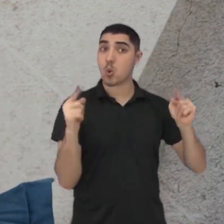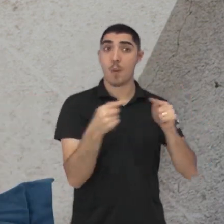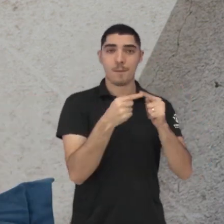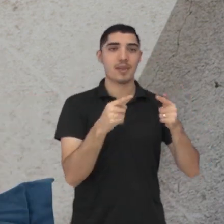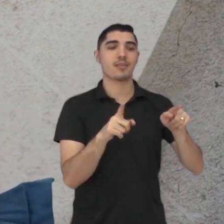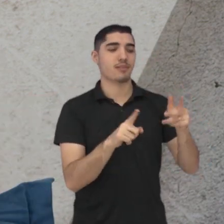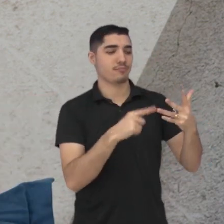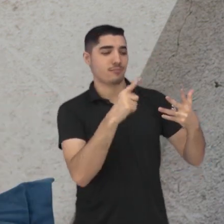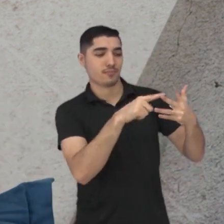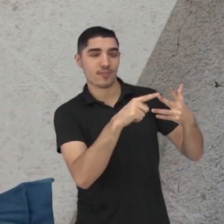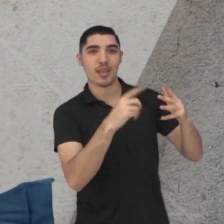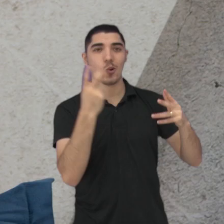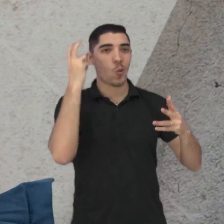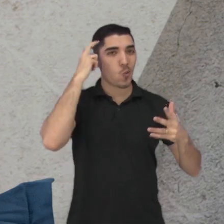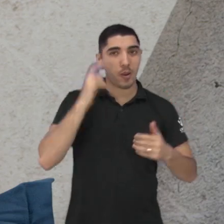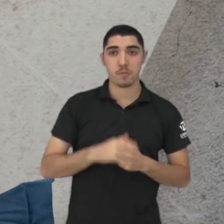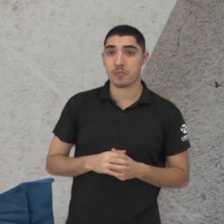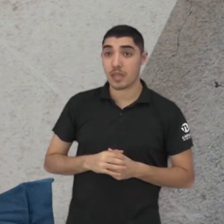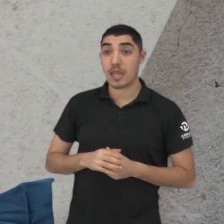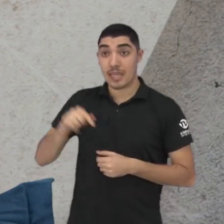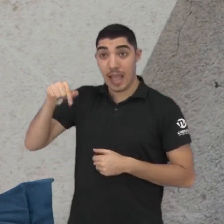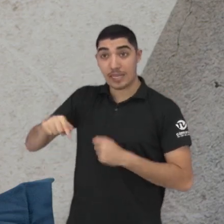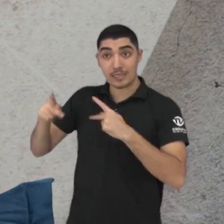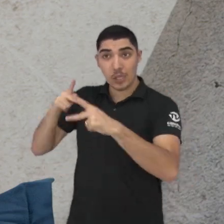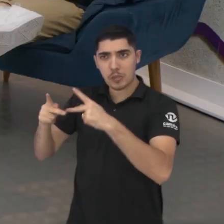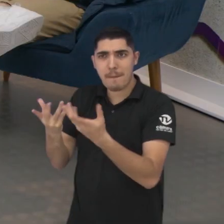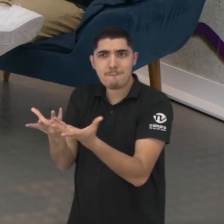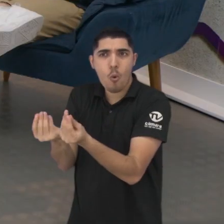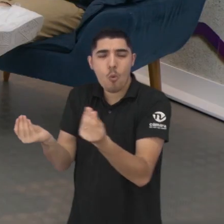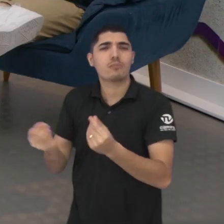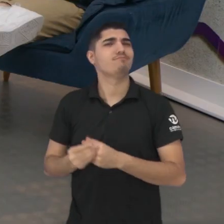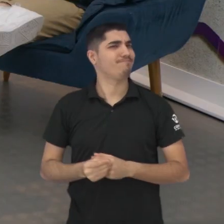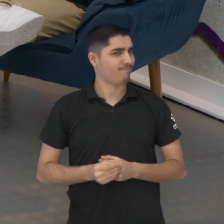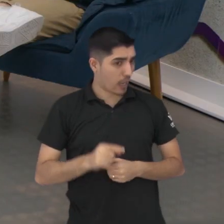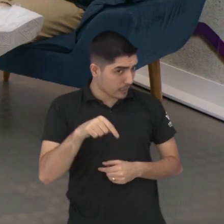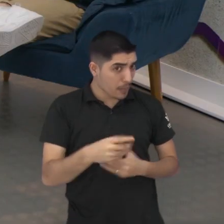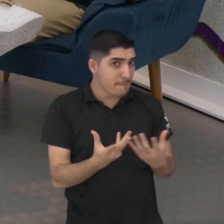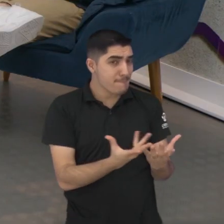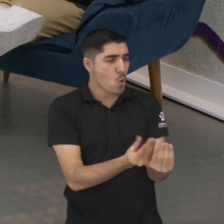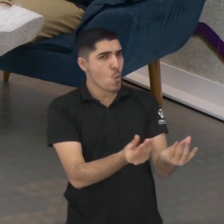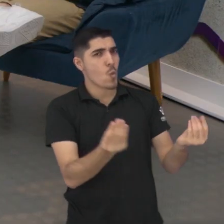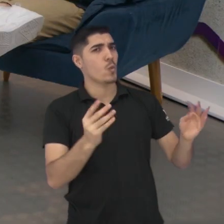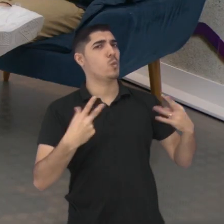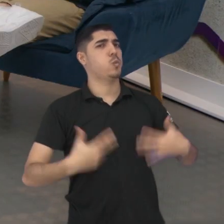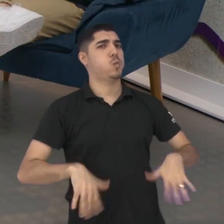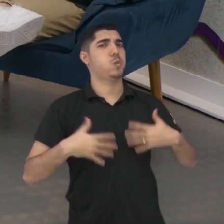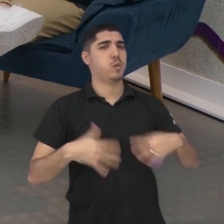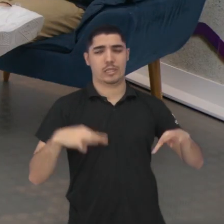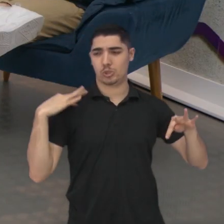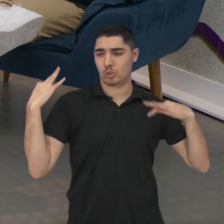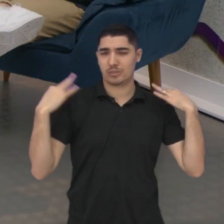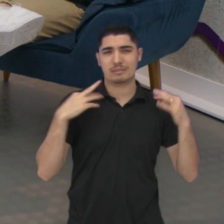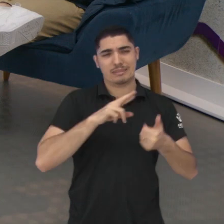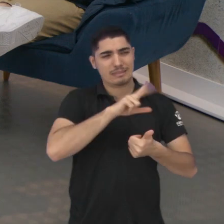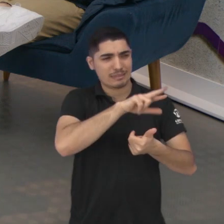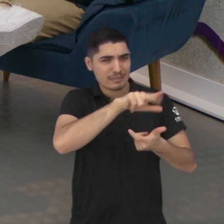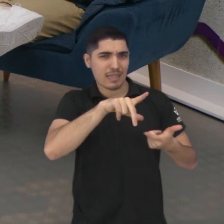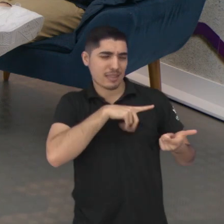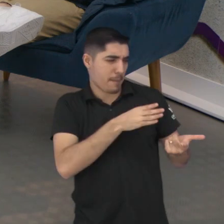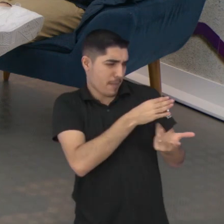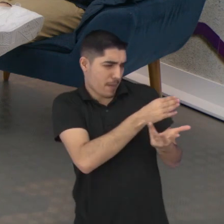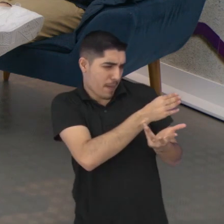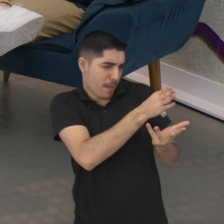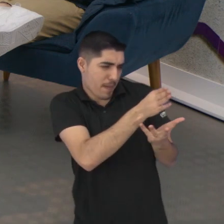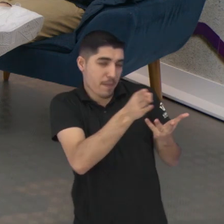da parte cultural. Então a gente tem várias áreas. E que São José assim. tá cheia, né? São José é um prato cheio de turismo, ele tem vários segmentos